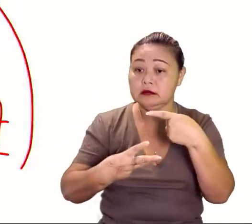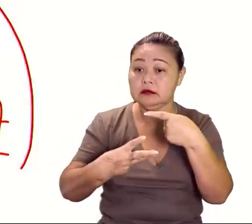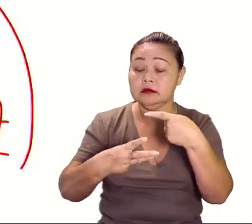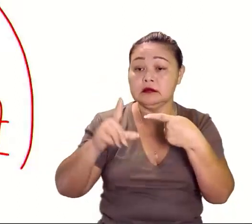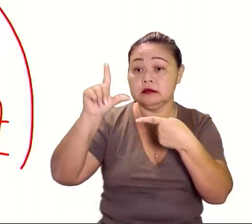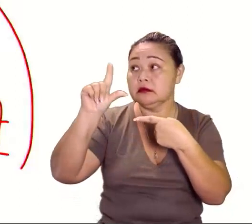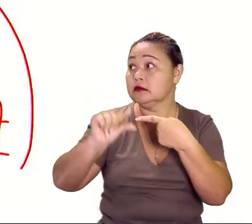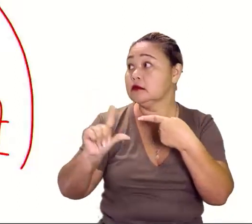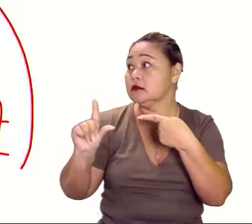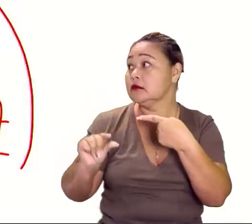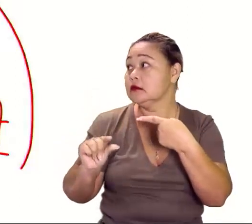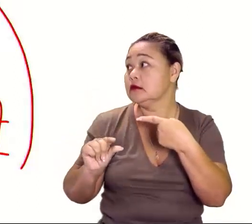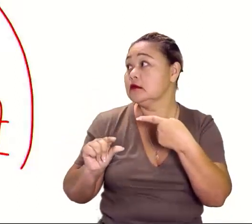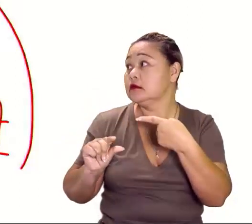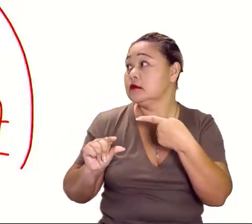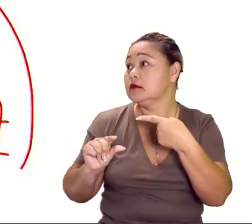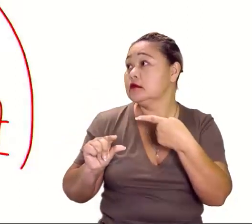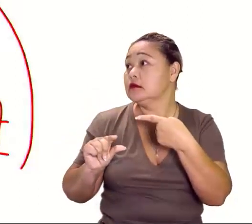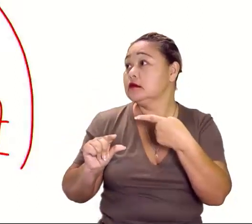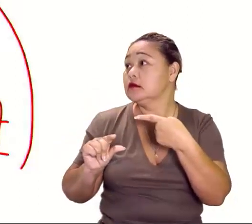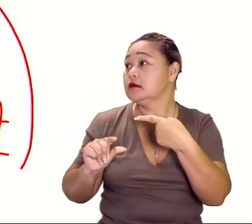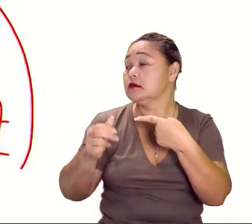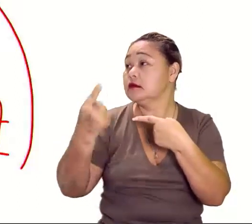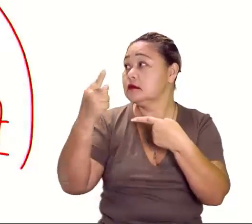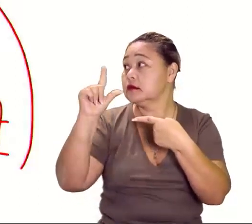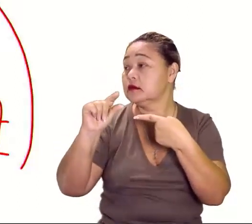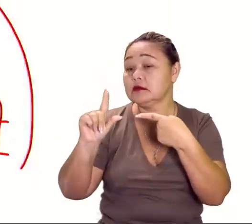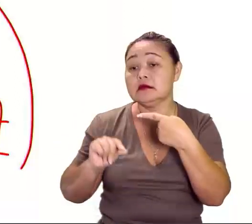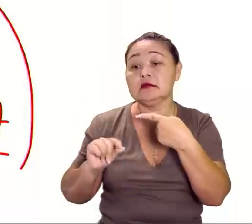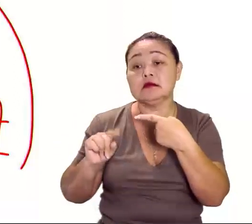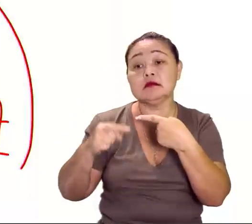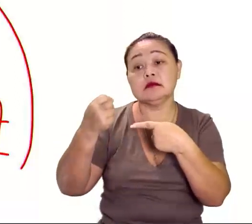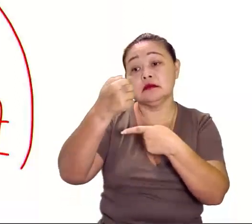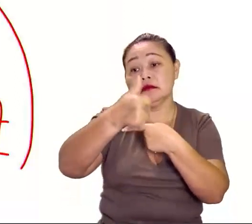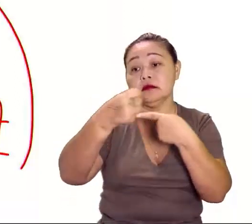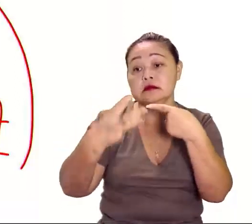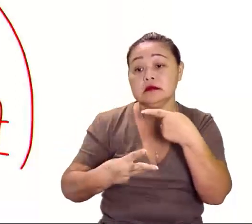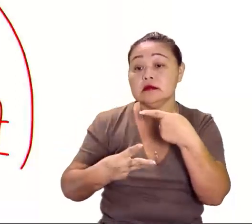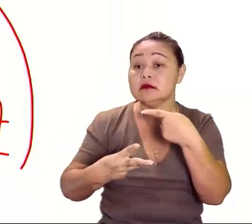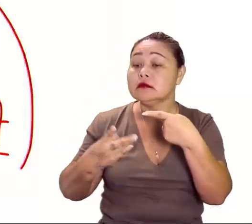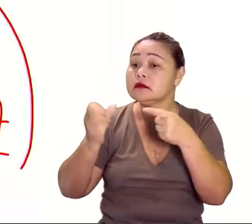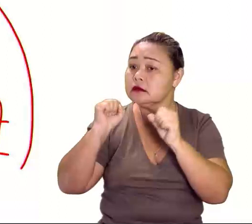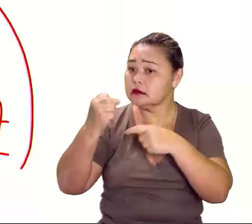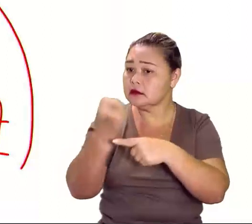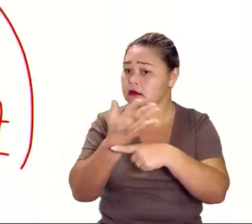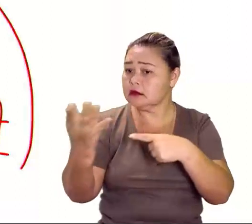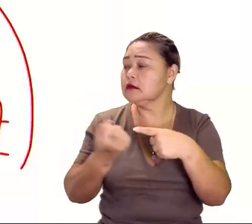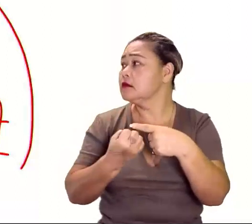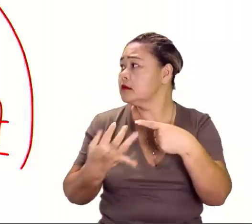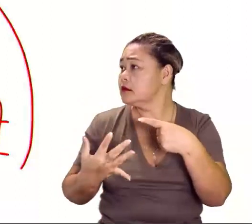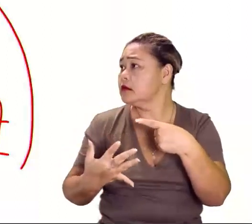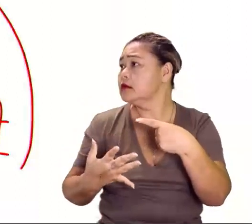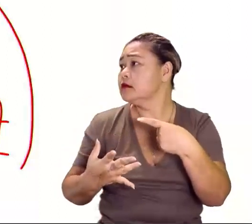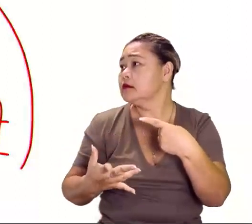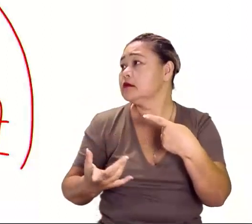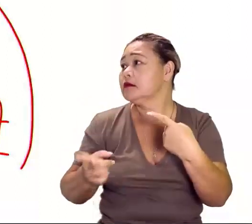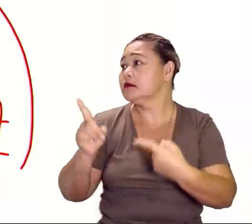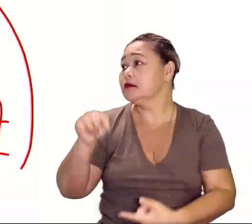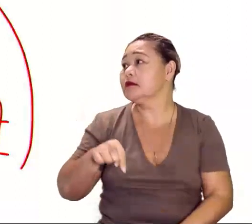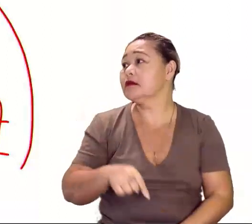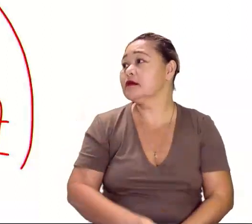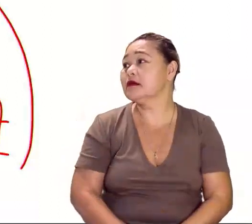fração. Simplificar, né? Menos 1 terço. Achamos as raízes. Pode dar fração, professores?